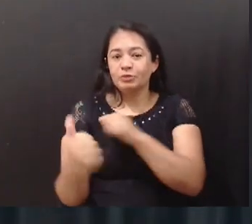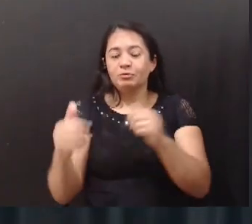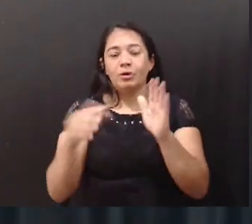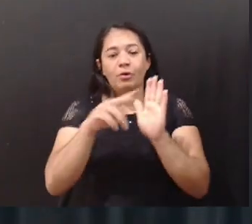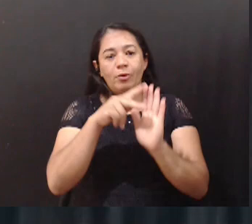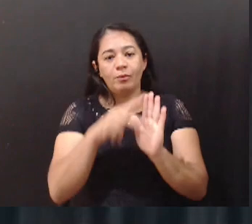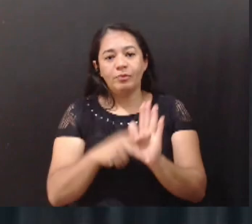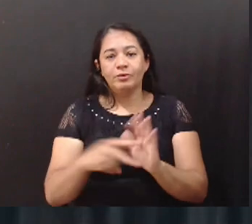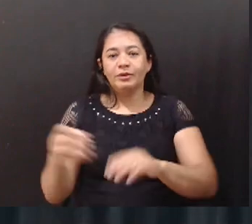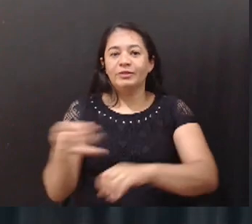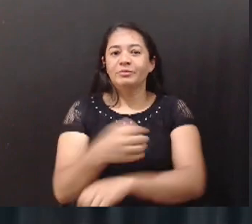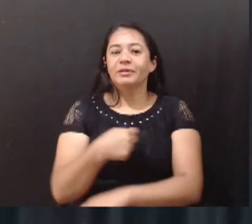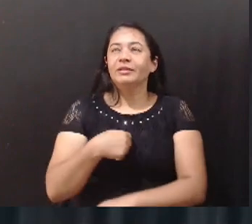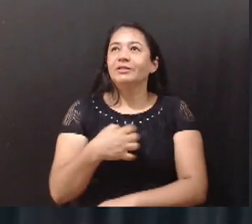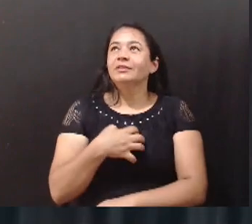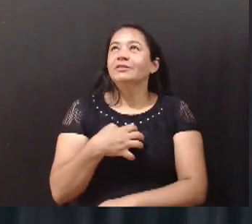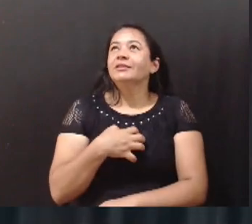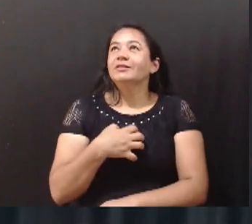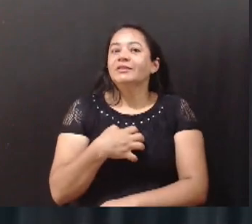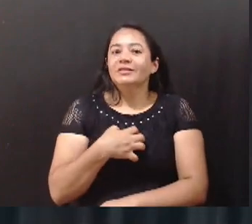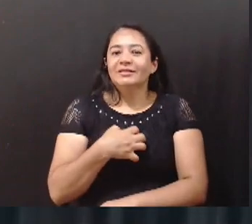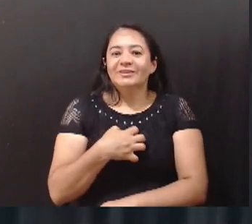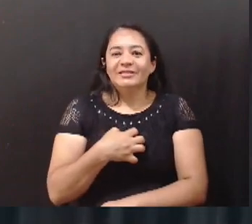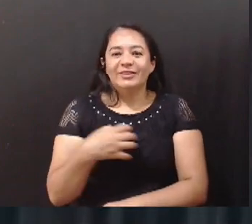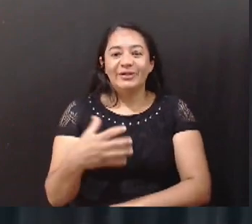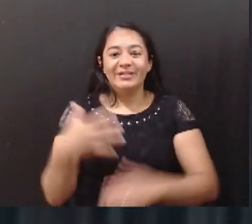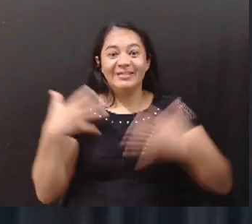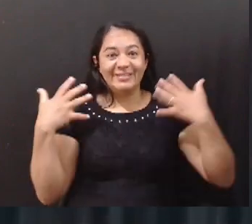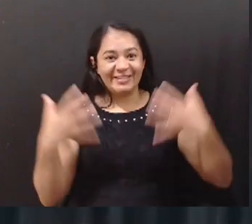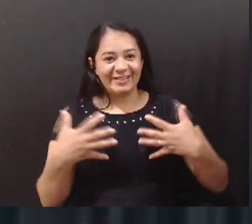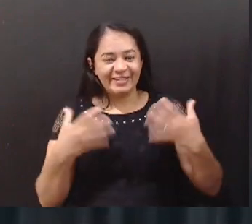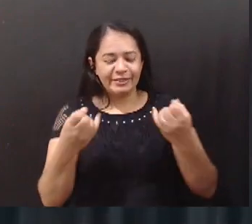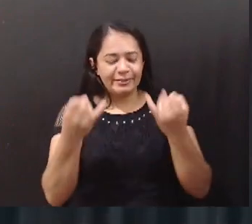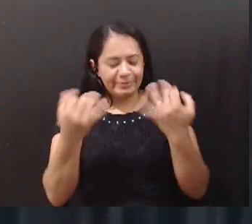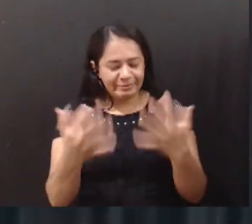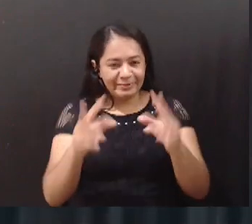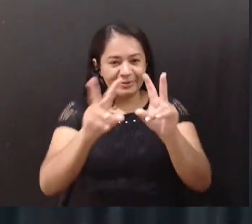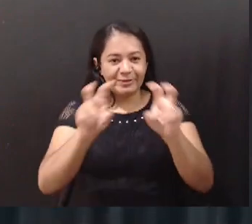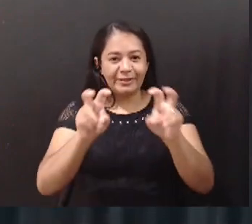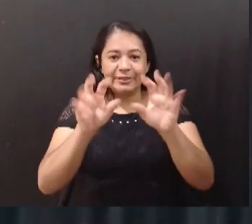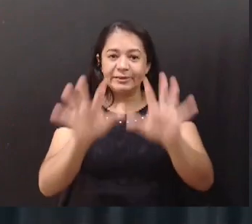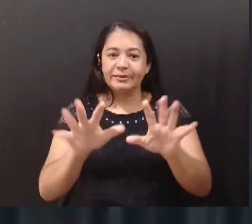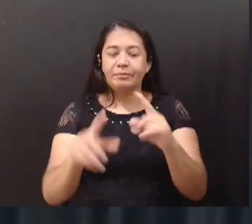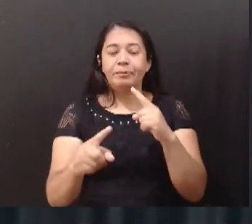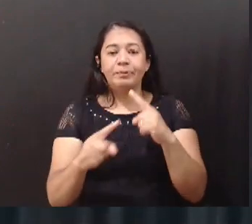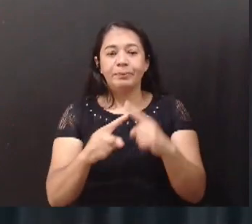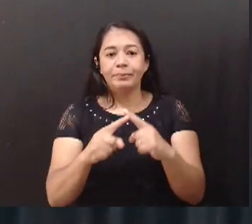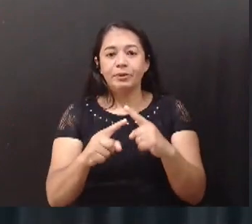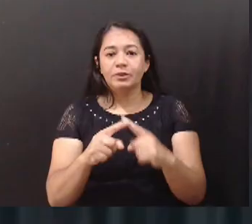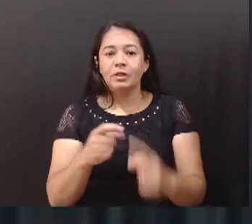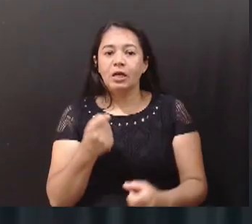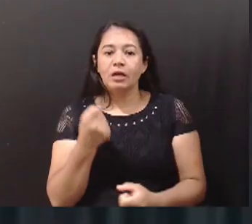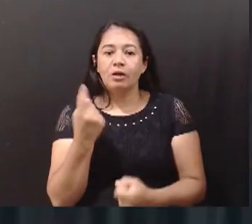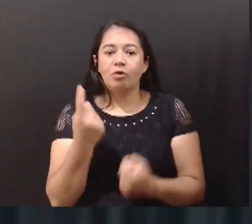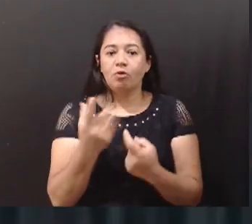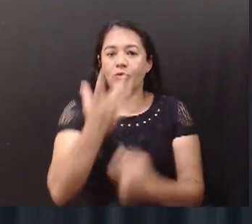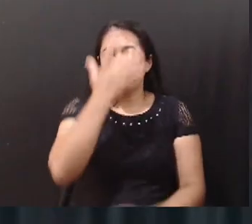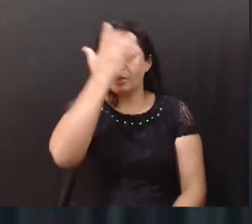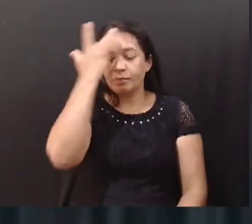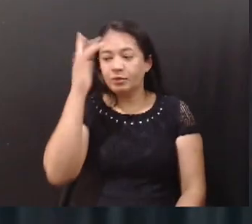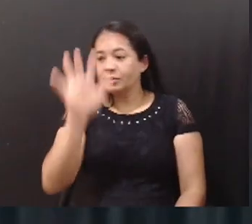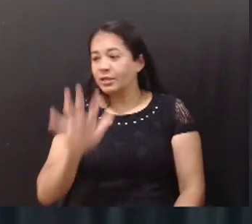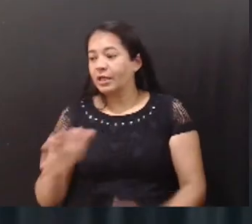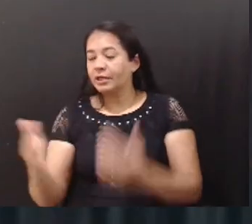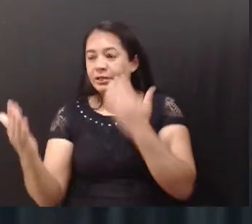uma síncope. Eu falei, meu Deus, que alegria poder falar sobre isso. Muito bom. Porque tem muita gente na psicologia, por exemplo, estudantes que